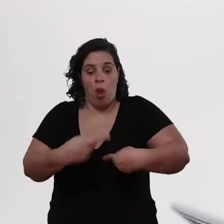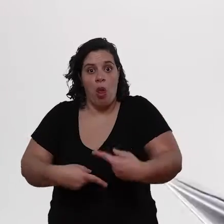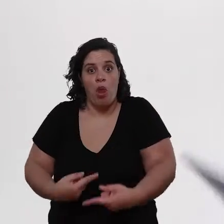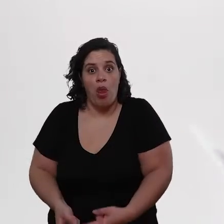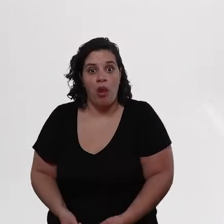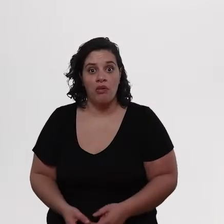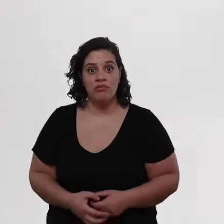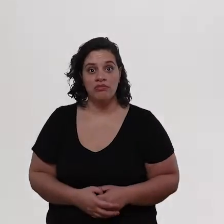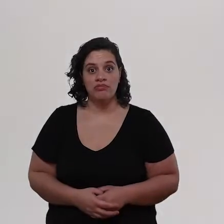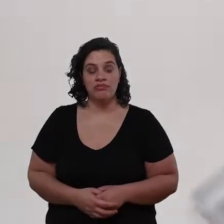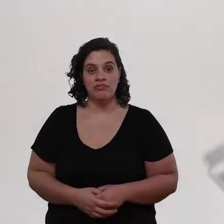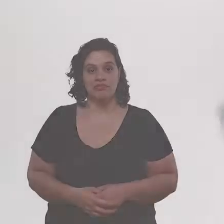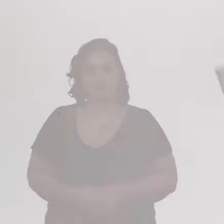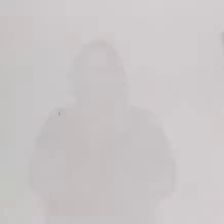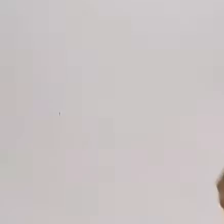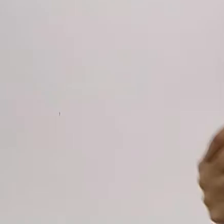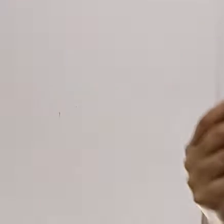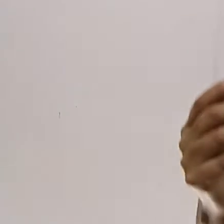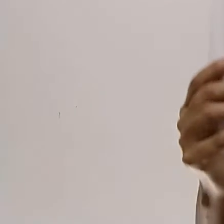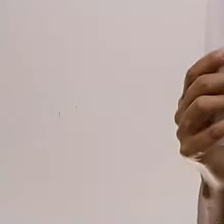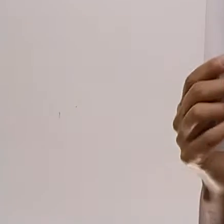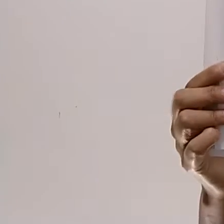Caindo em buracos.